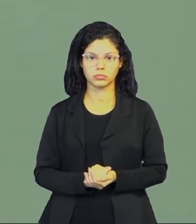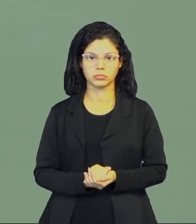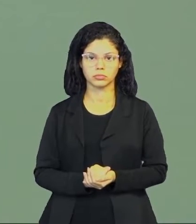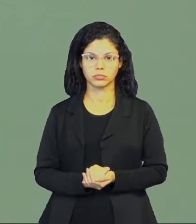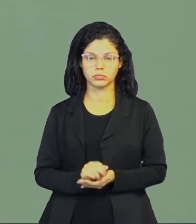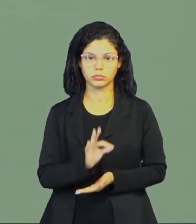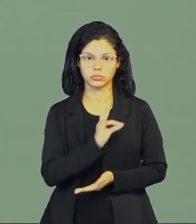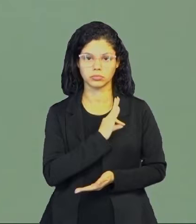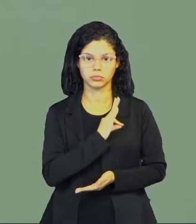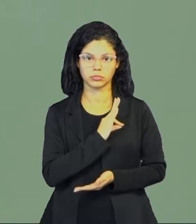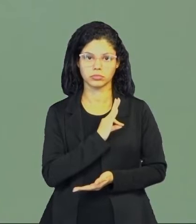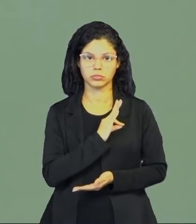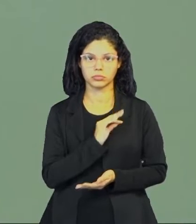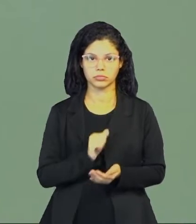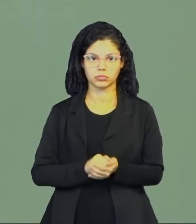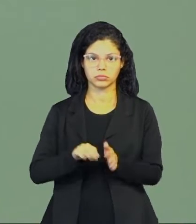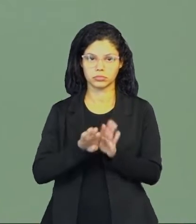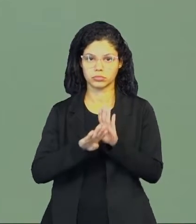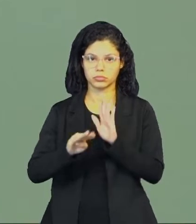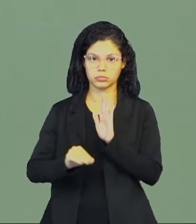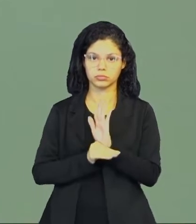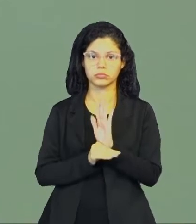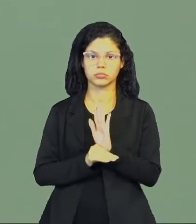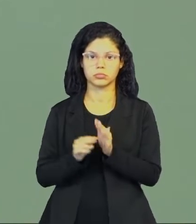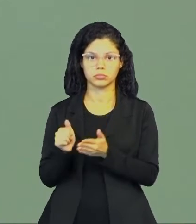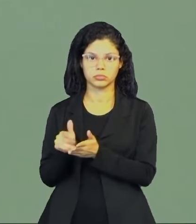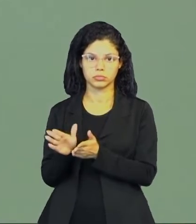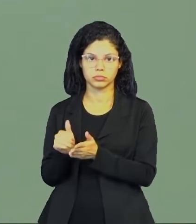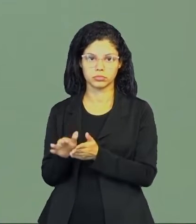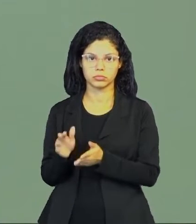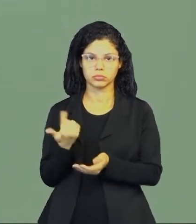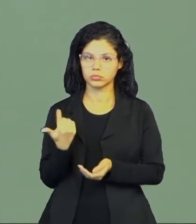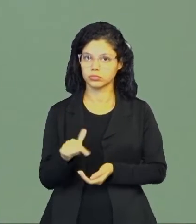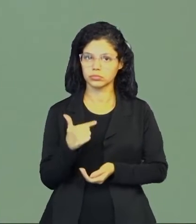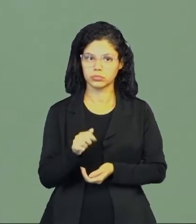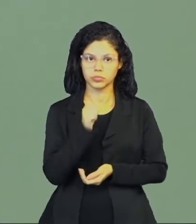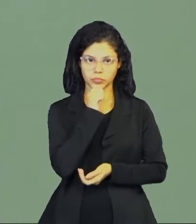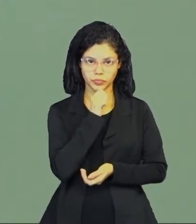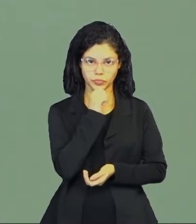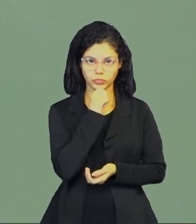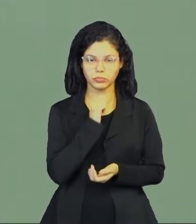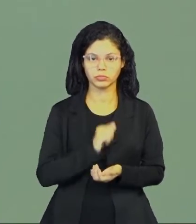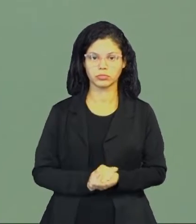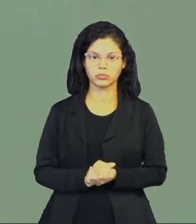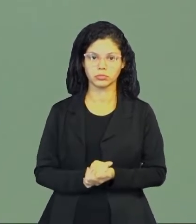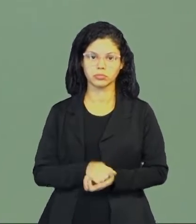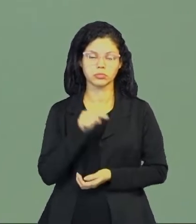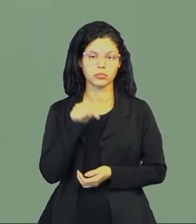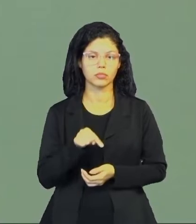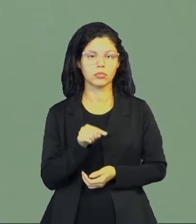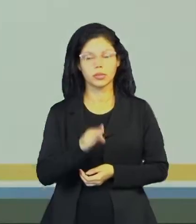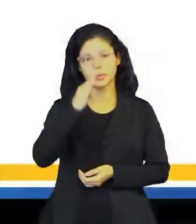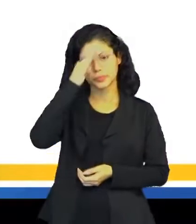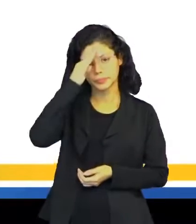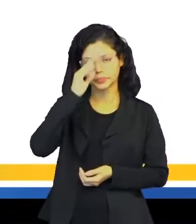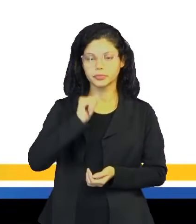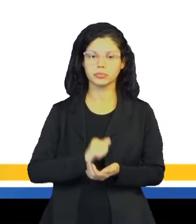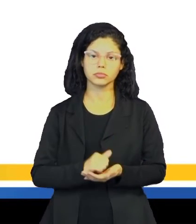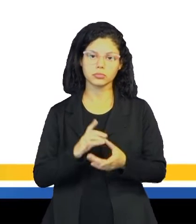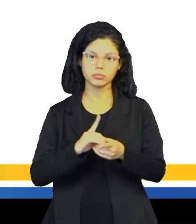os militares de baixa patente também estavam excluídos, o que não existe aqui nessa ordem